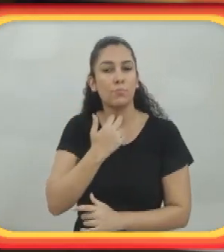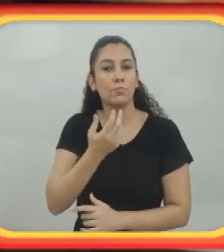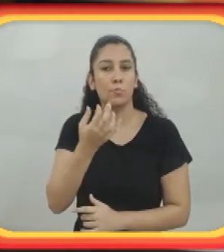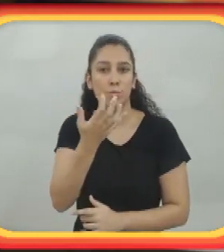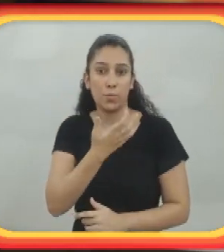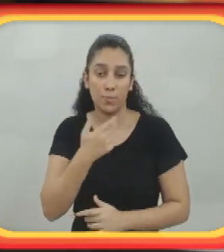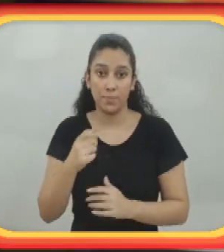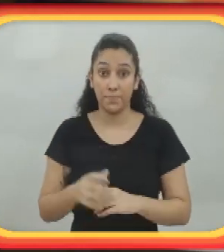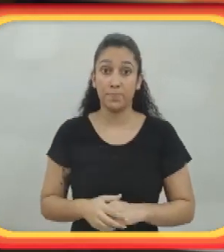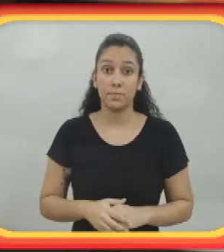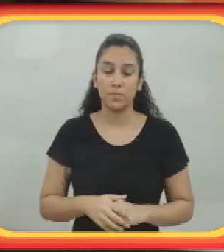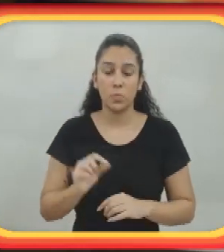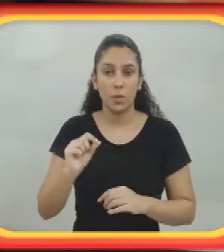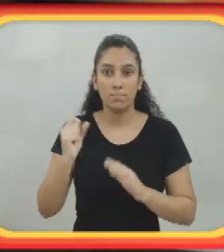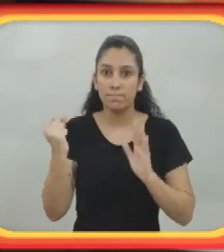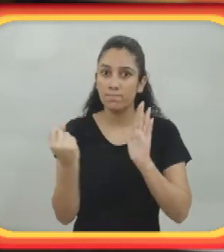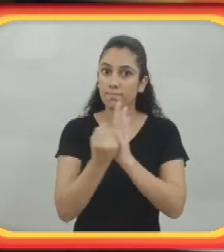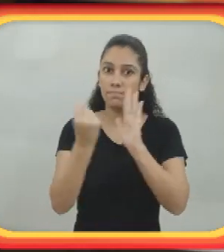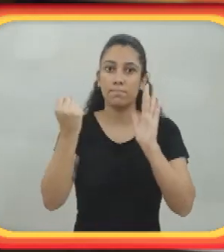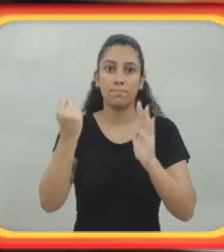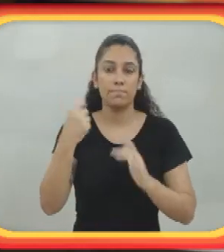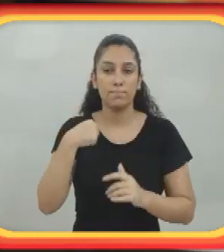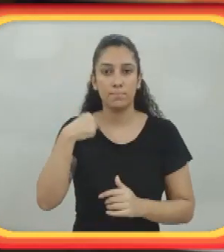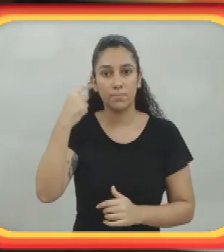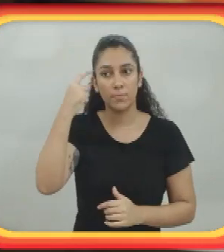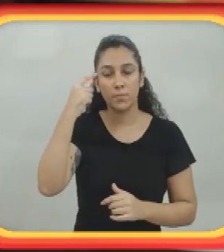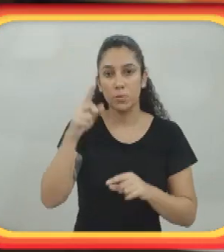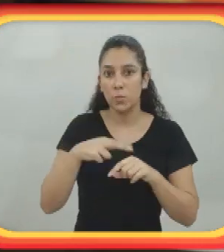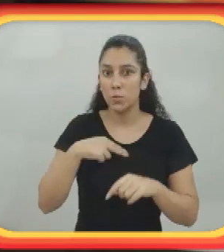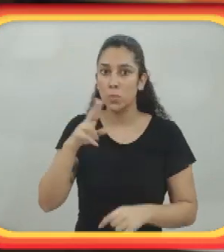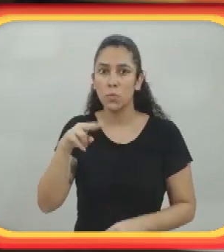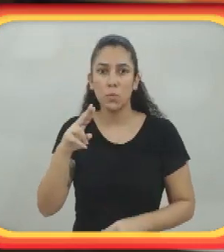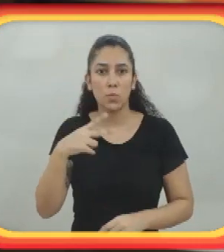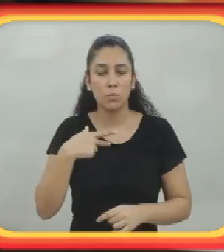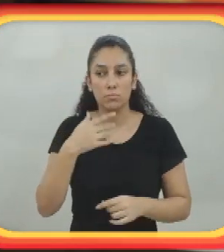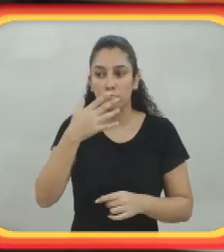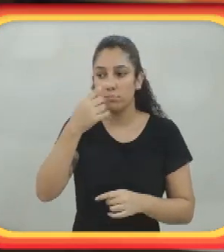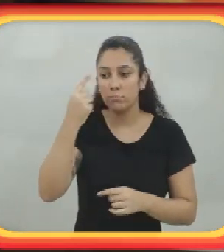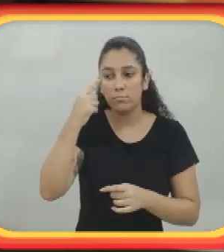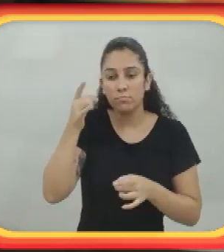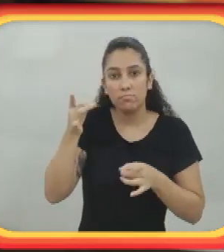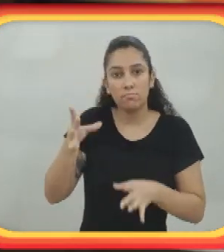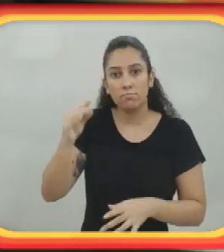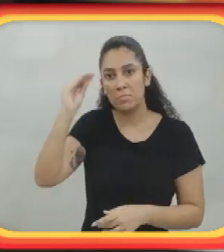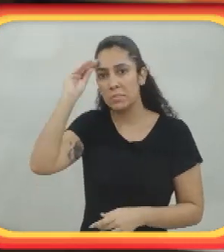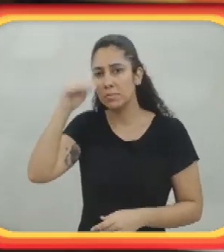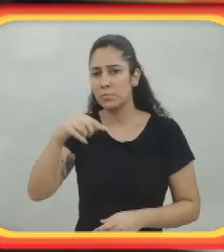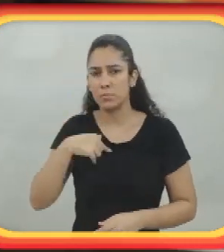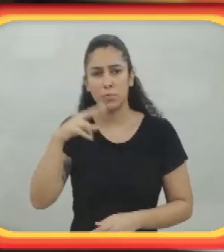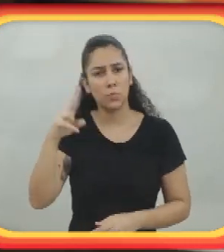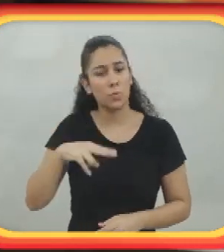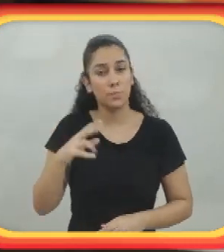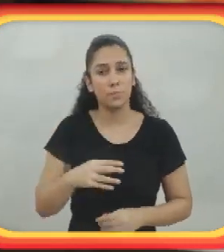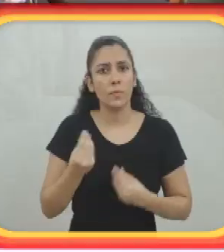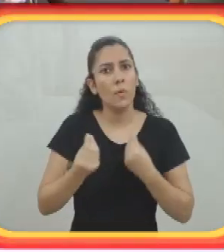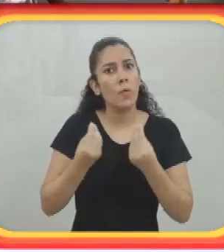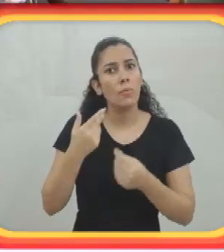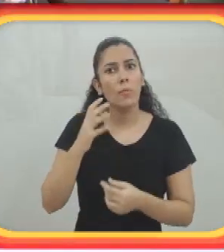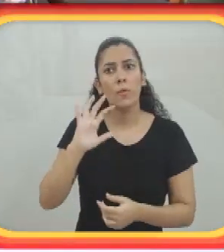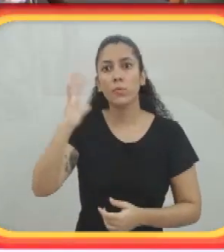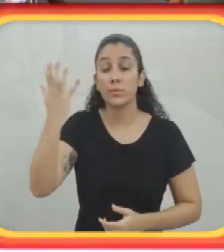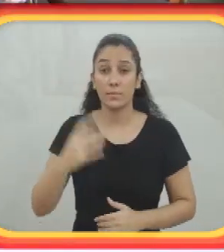som pela primeira vez, aquilo me bateu de uma maneira que eu nunca mais larguei. Mas como é que aconteceu?